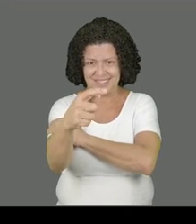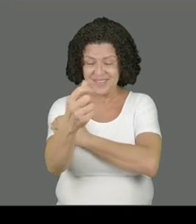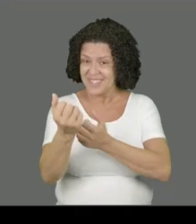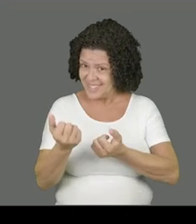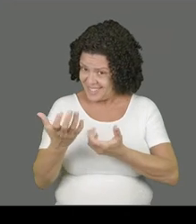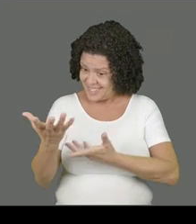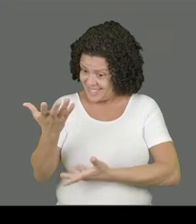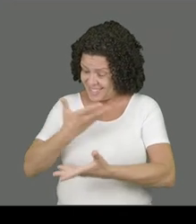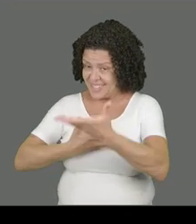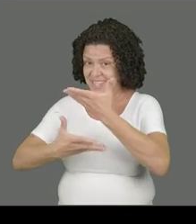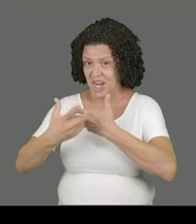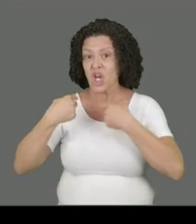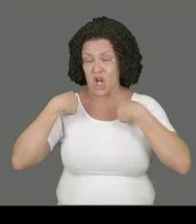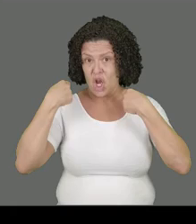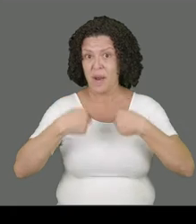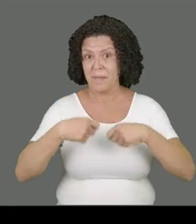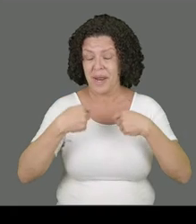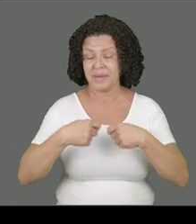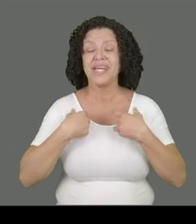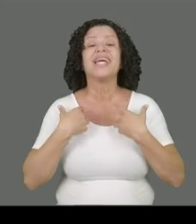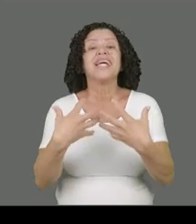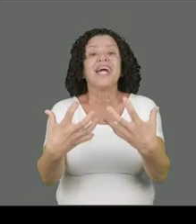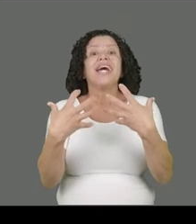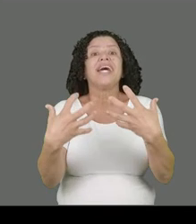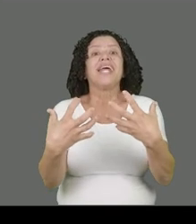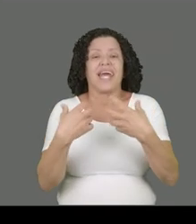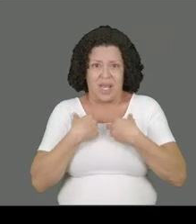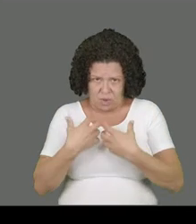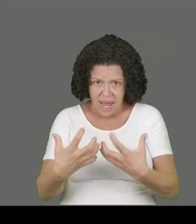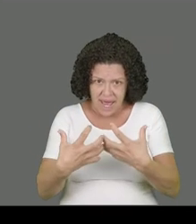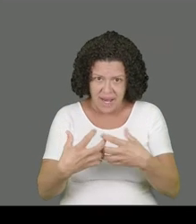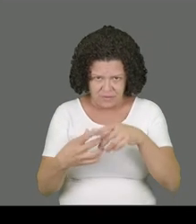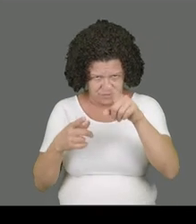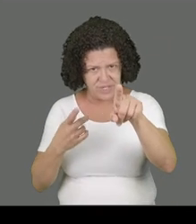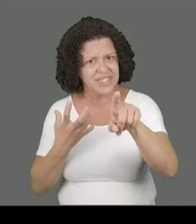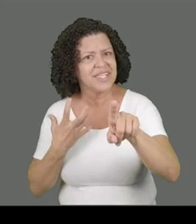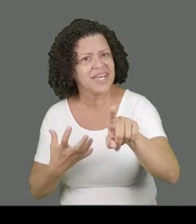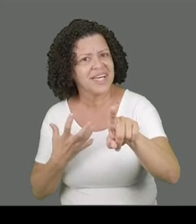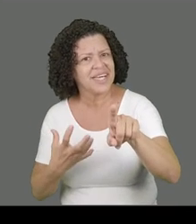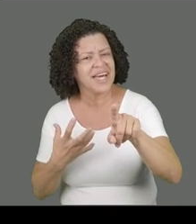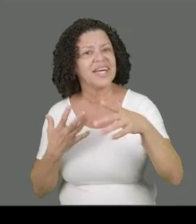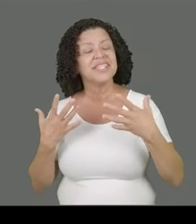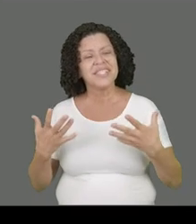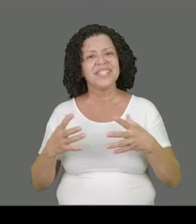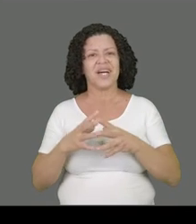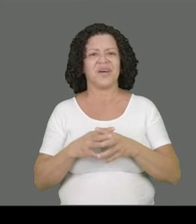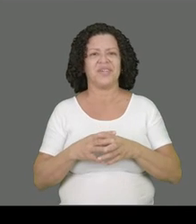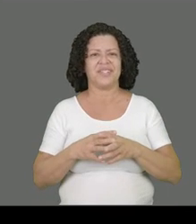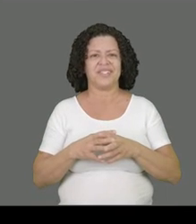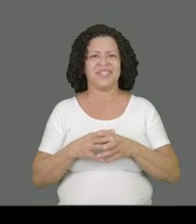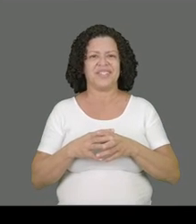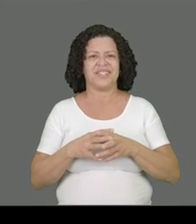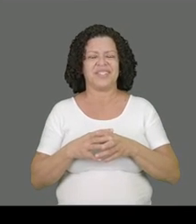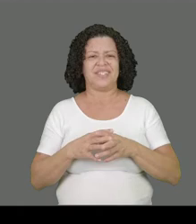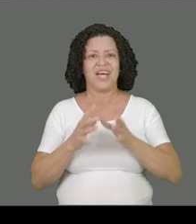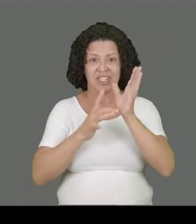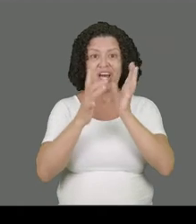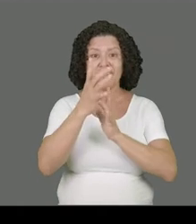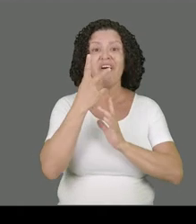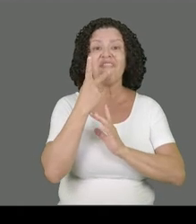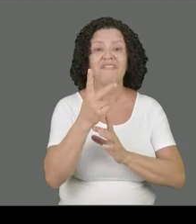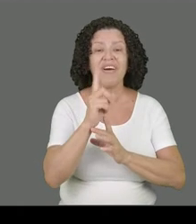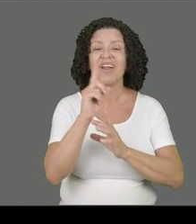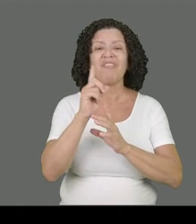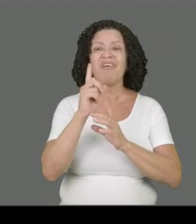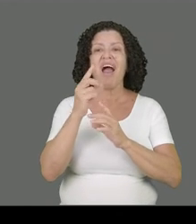quiseres empregar. Nós precisamos querer. As palavras não são ditas